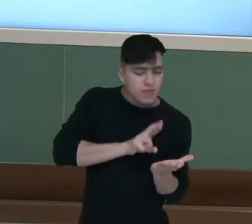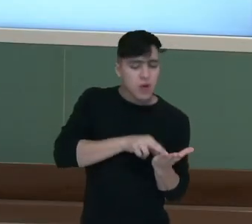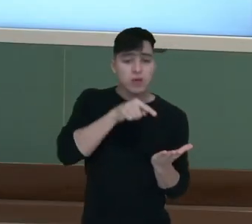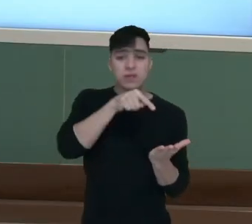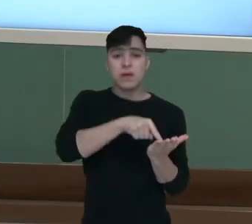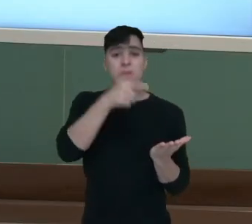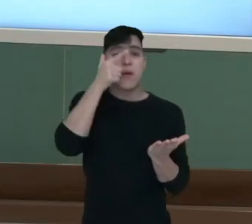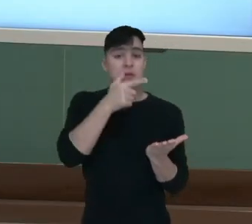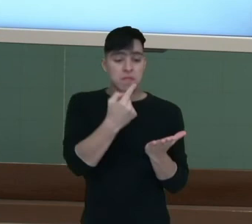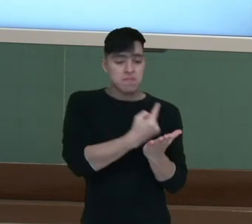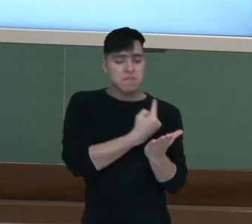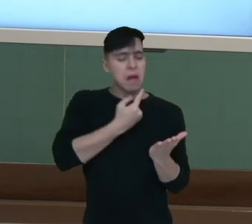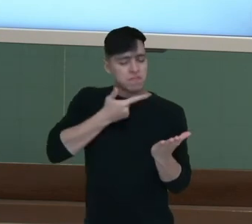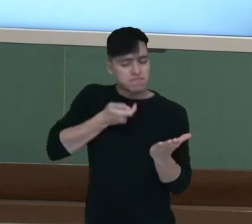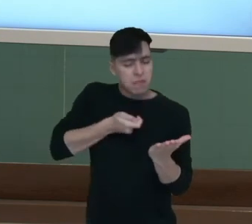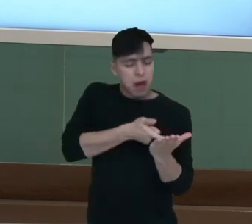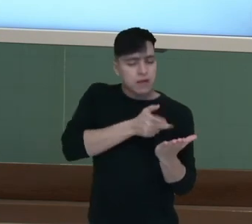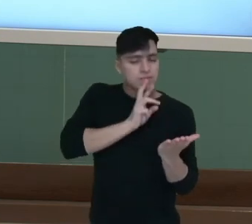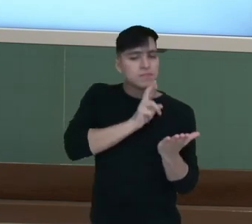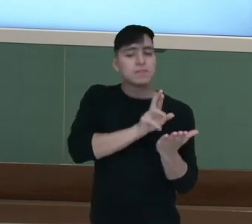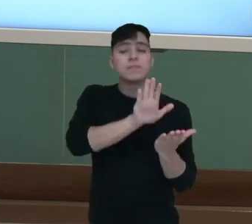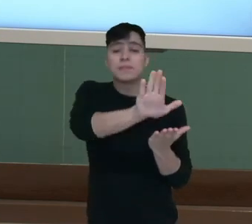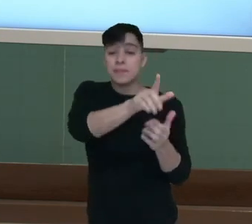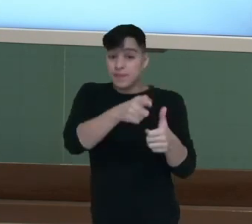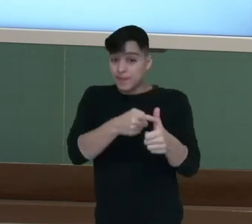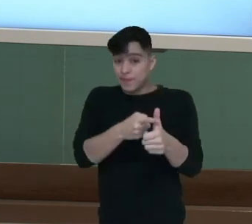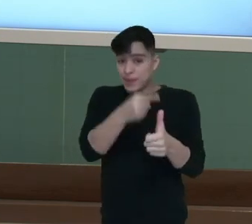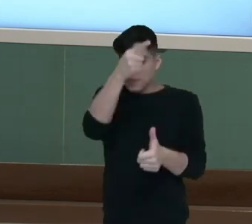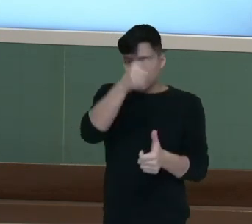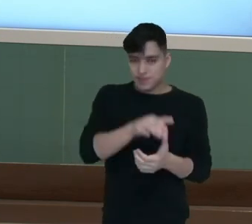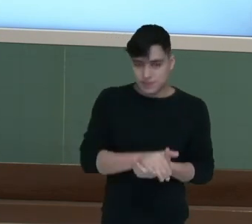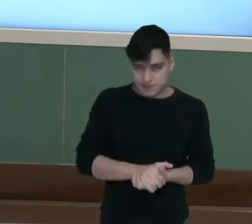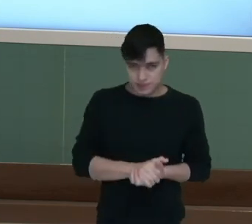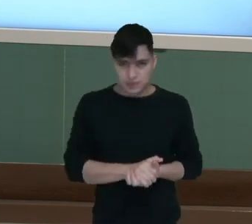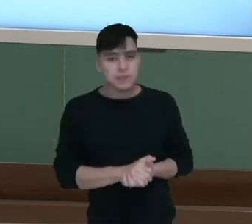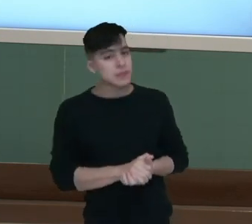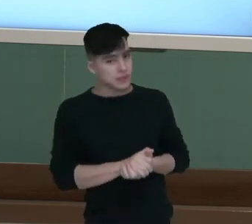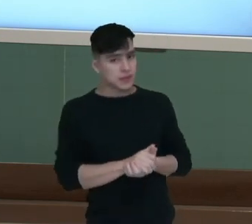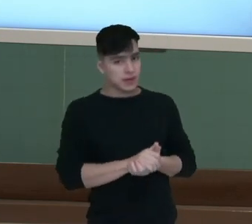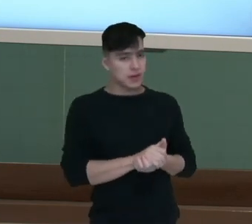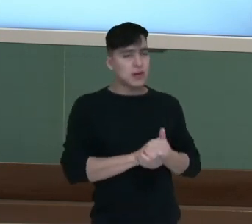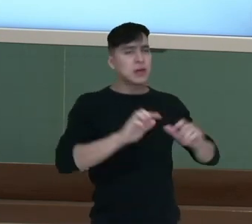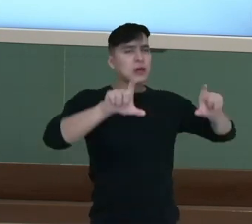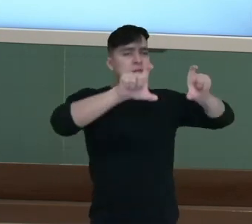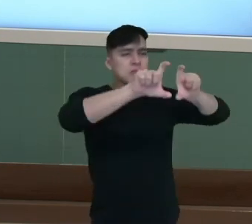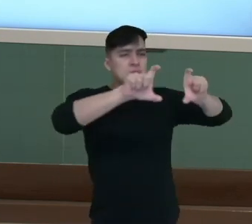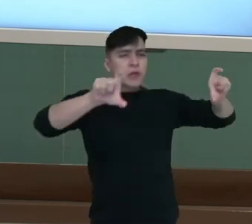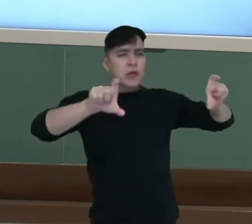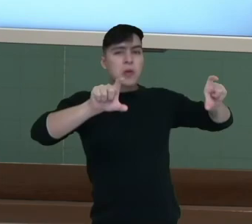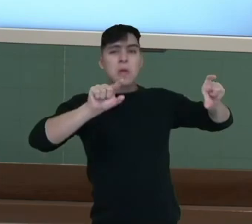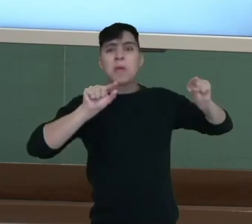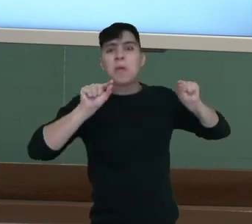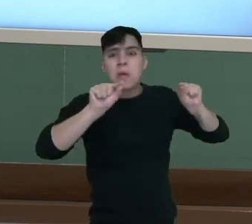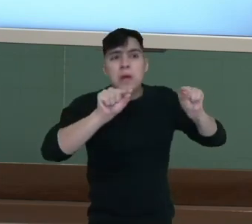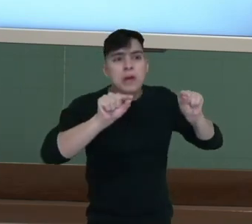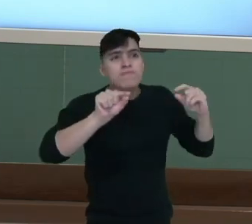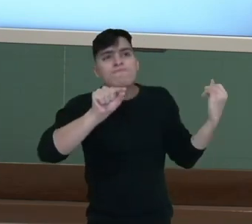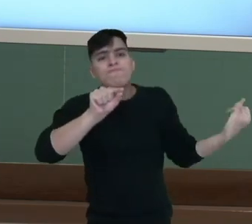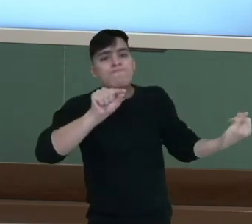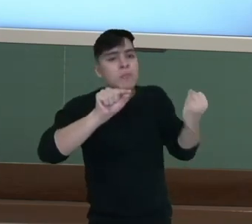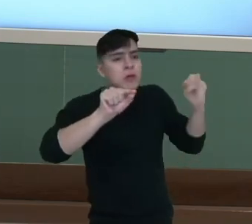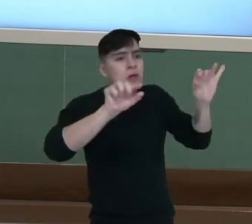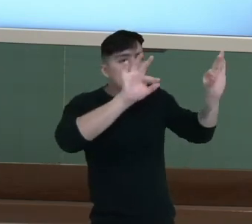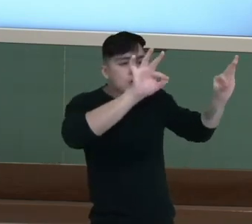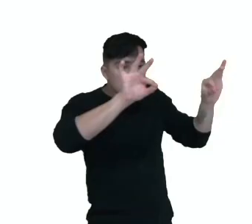pergunta? Bem, a primeira coisa que a gente faz aqui é tirar a informação que é pertinente. Então, eu fiz isso, tá? O que